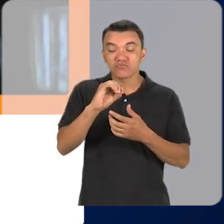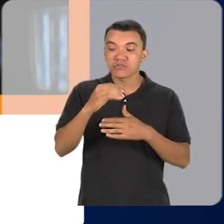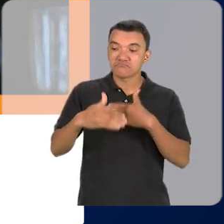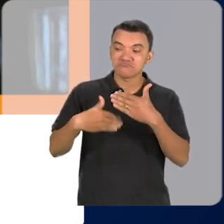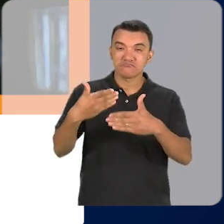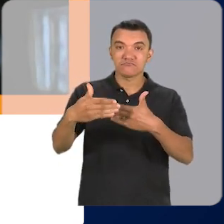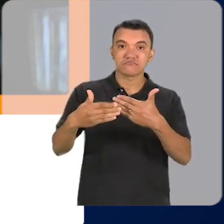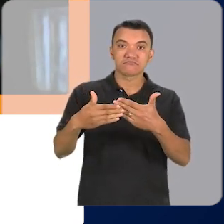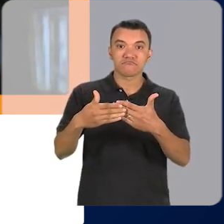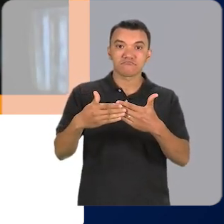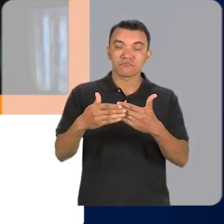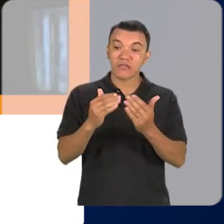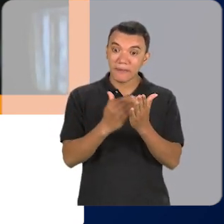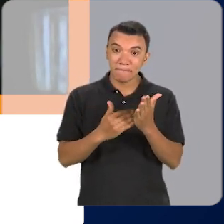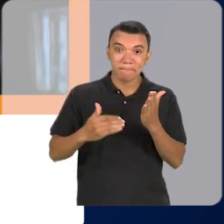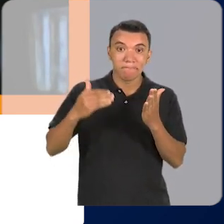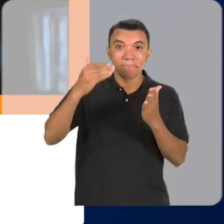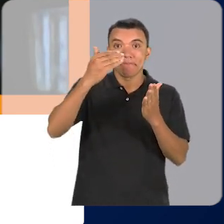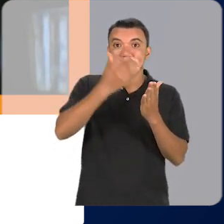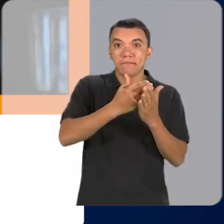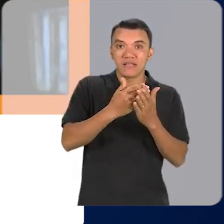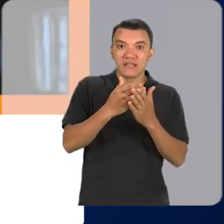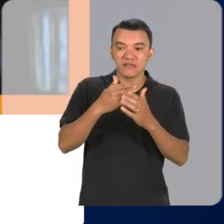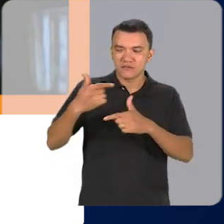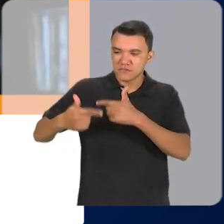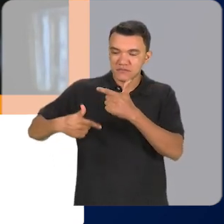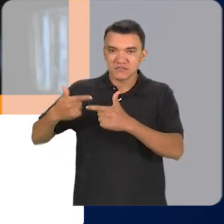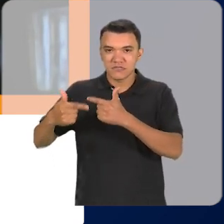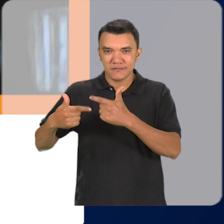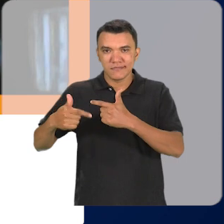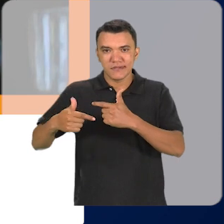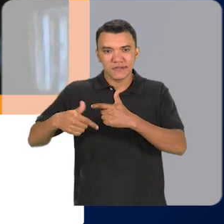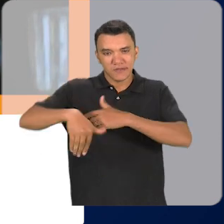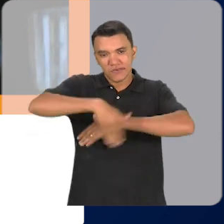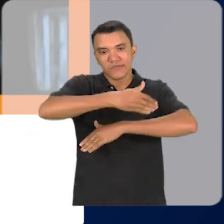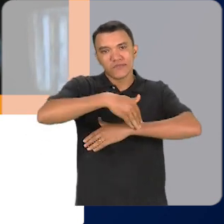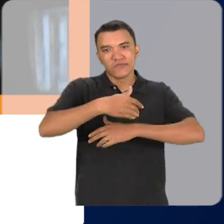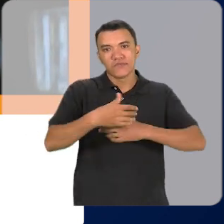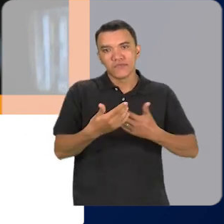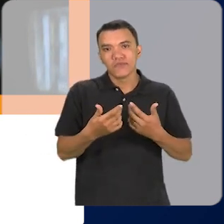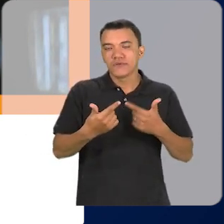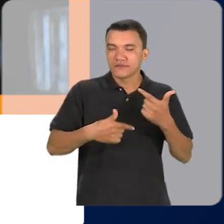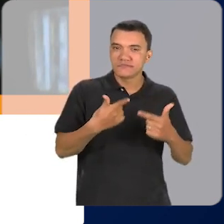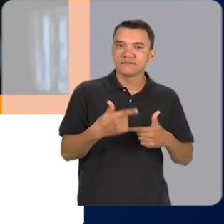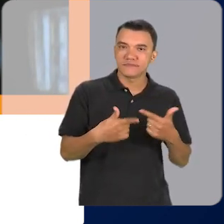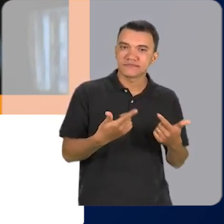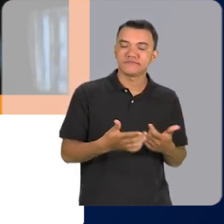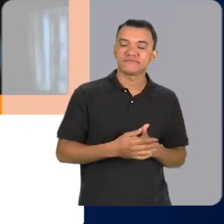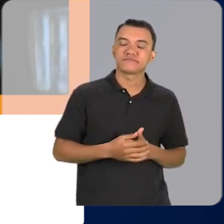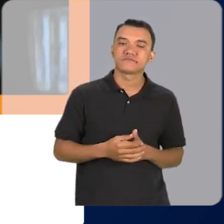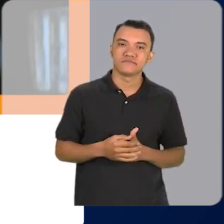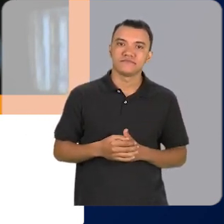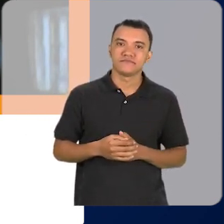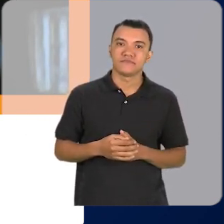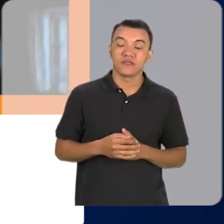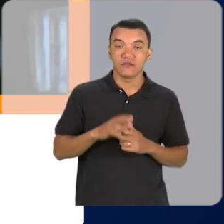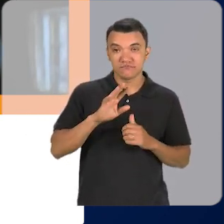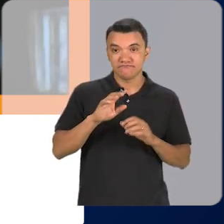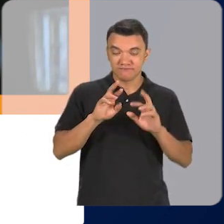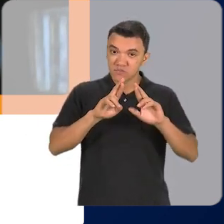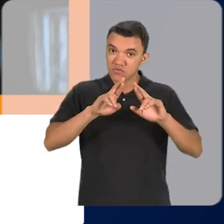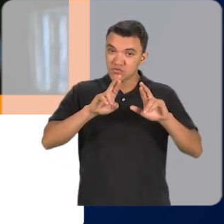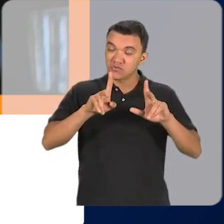forma até mesmo ampliando, né, o número de trabalhadores ambulantes, porque uma coisa tem que ficar assim